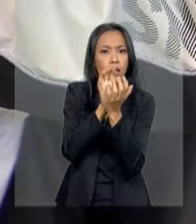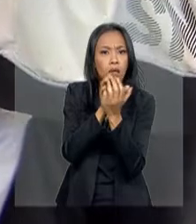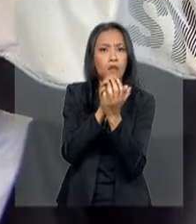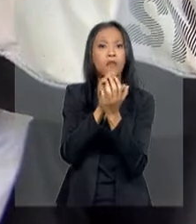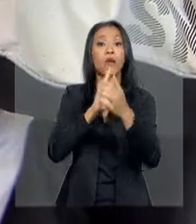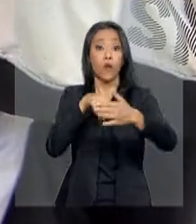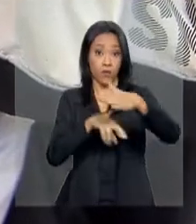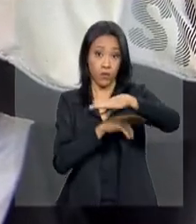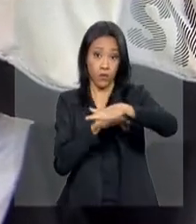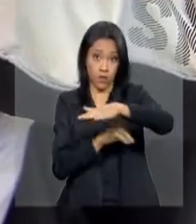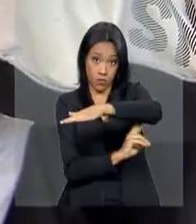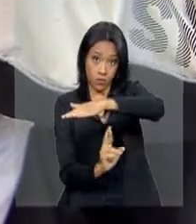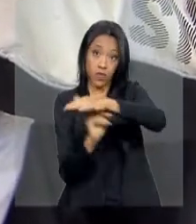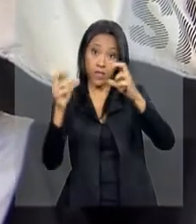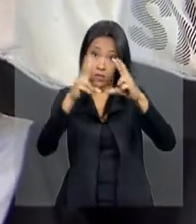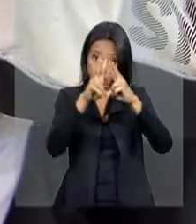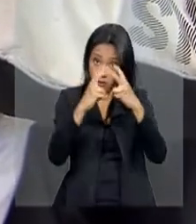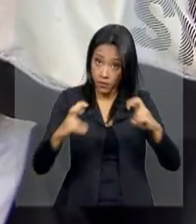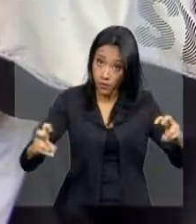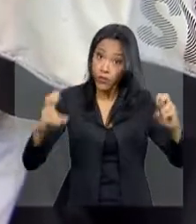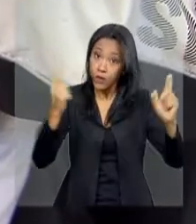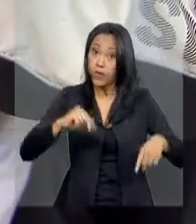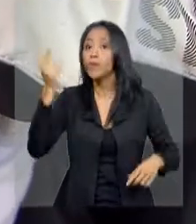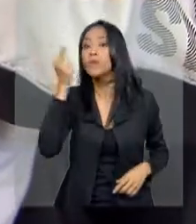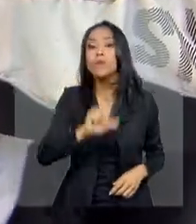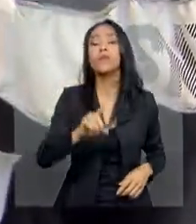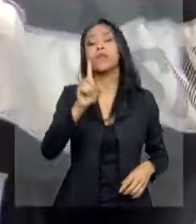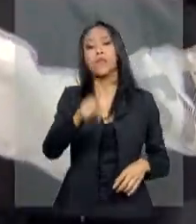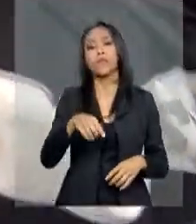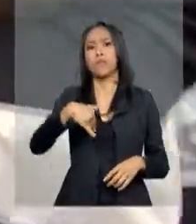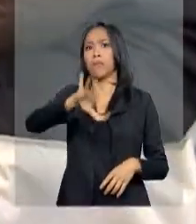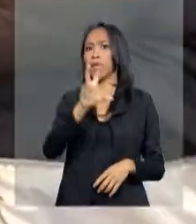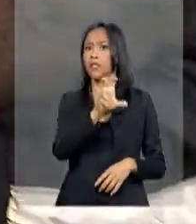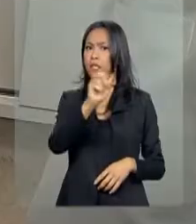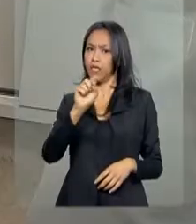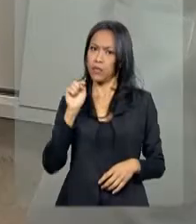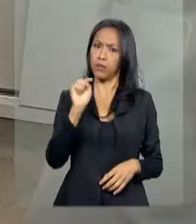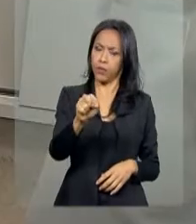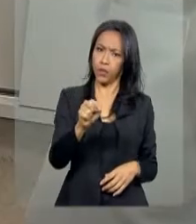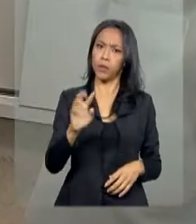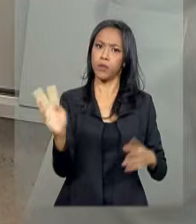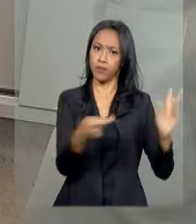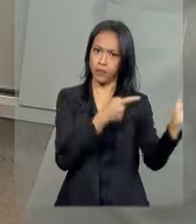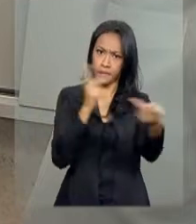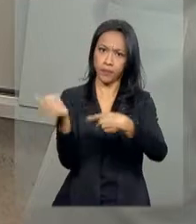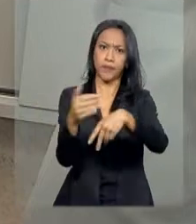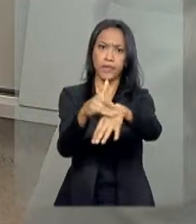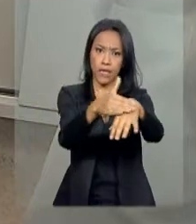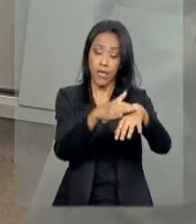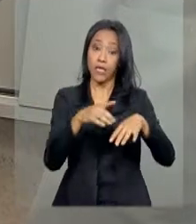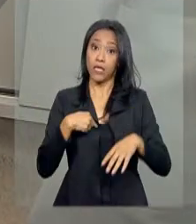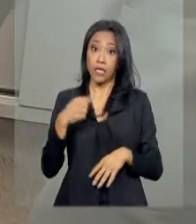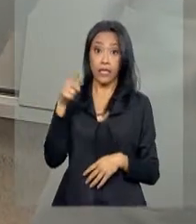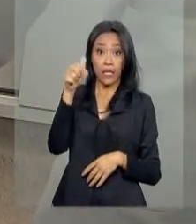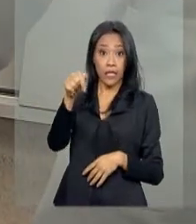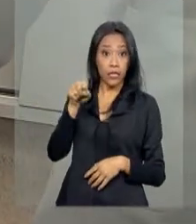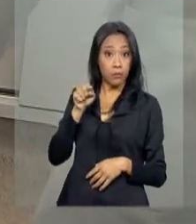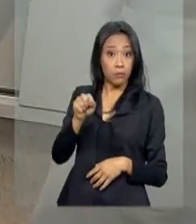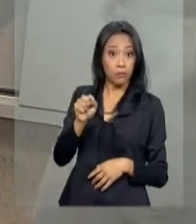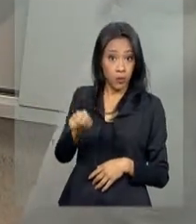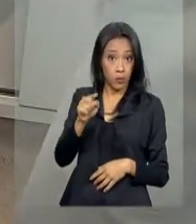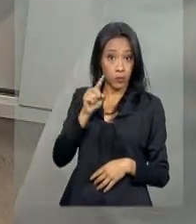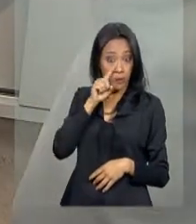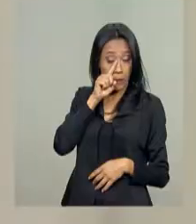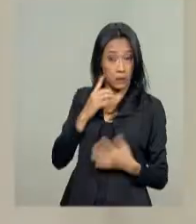ministério da saúde o brasil tem mais de 1.500 casos confirmados de sarampo e outros 7 mil suspeitos em investigação